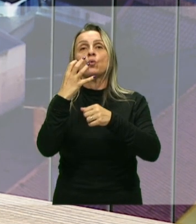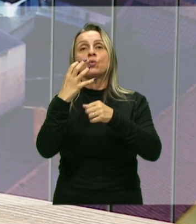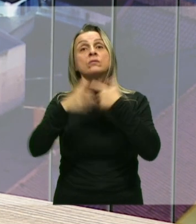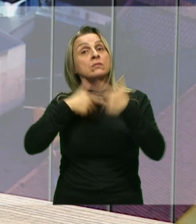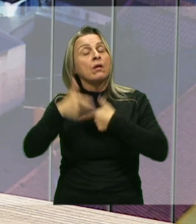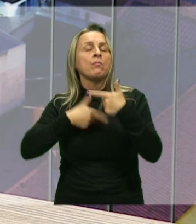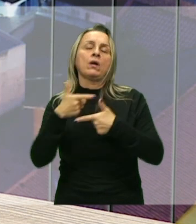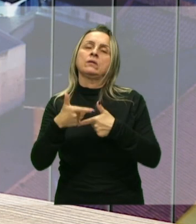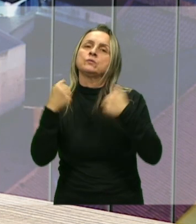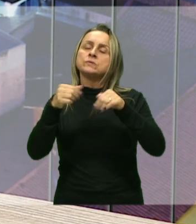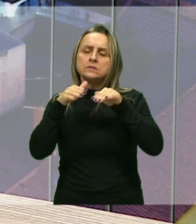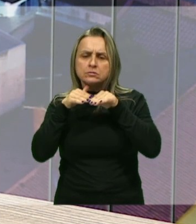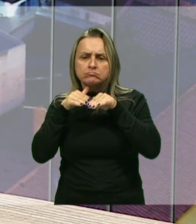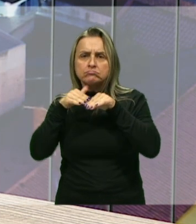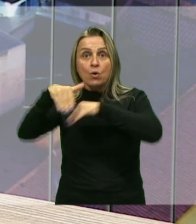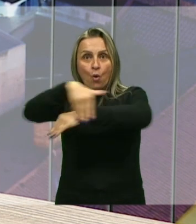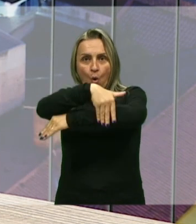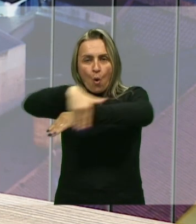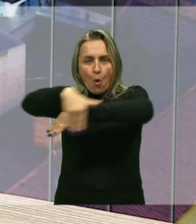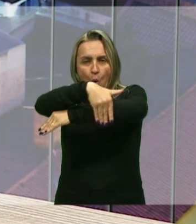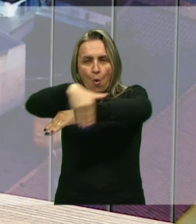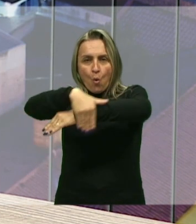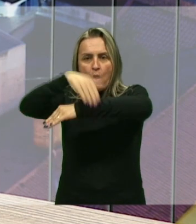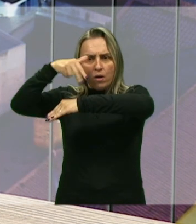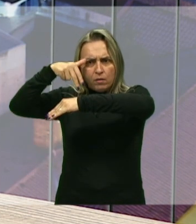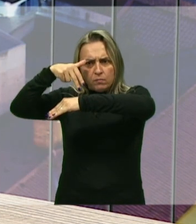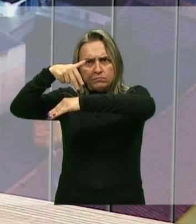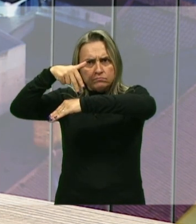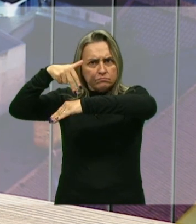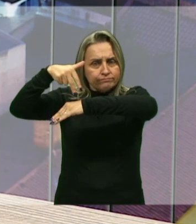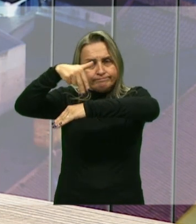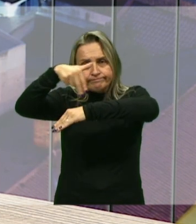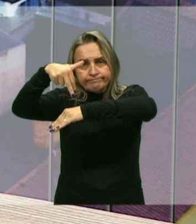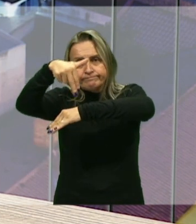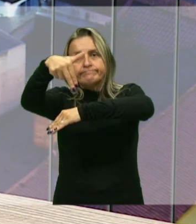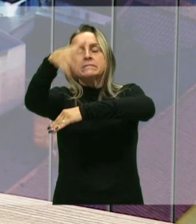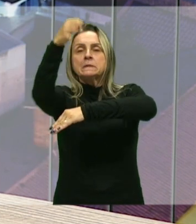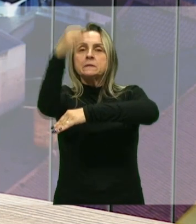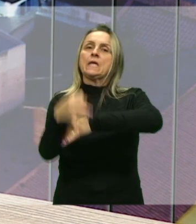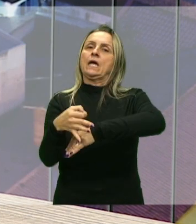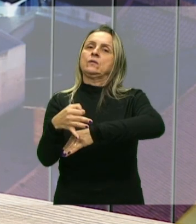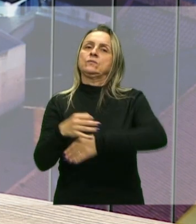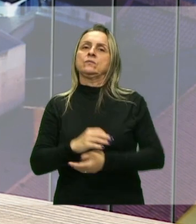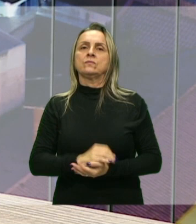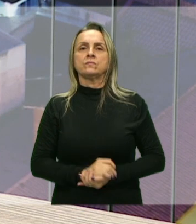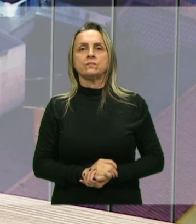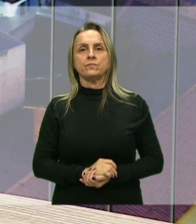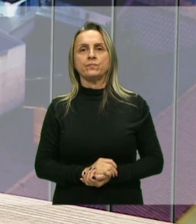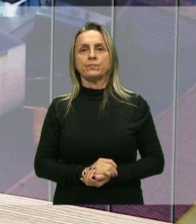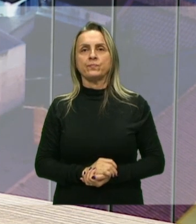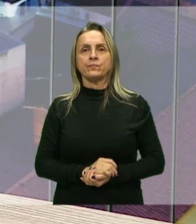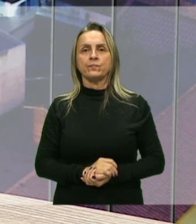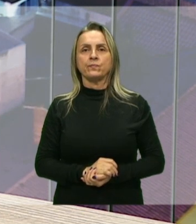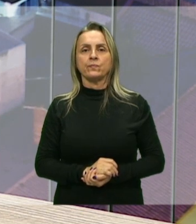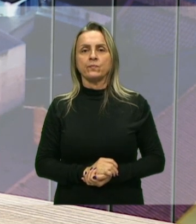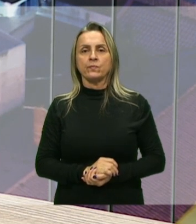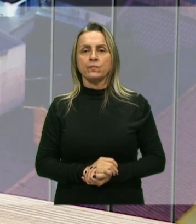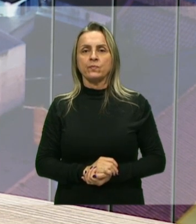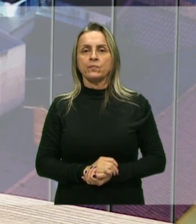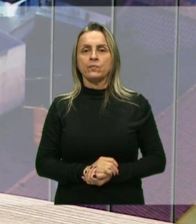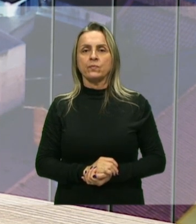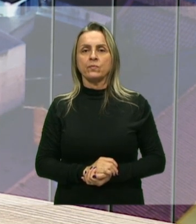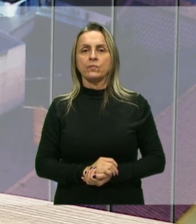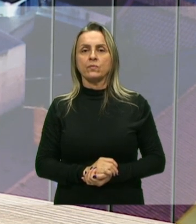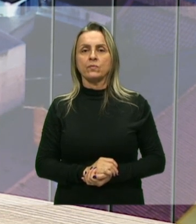de pedestre, de uma rua, e prestar atenção no trânsito, né? Porque acontece que ela está olhando para alguém, né? O trânsito